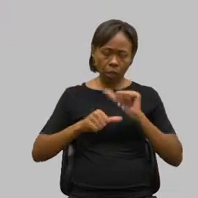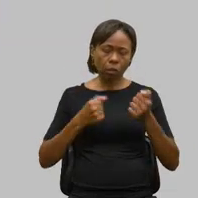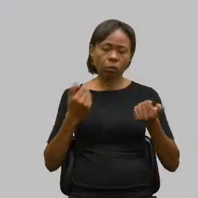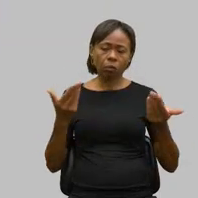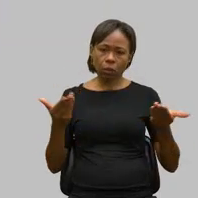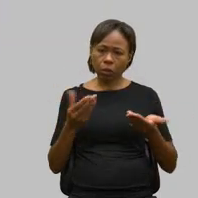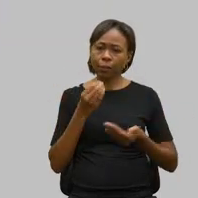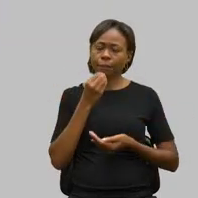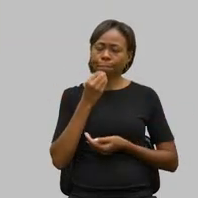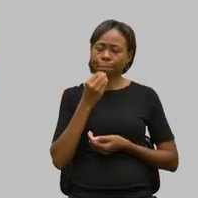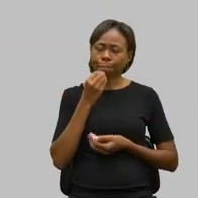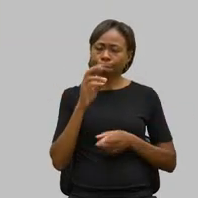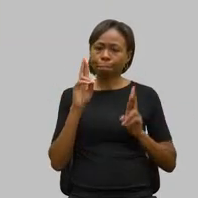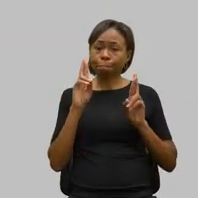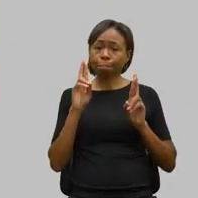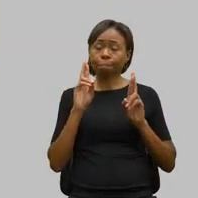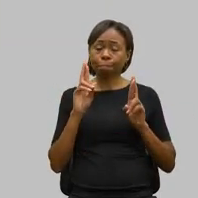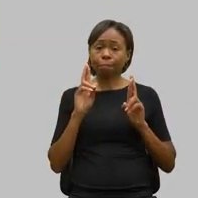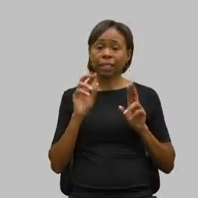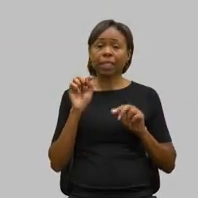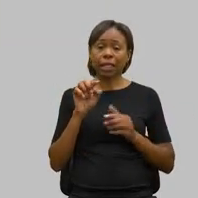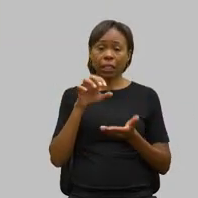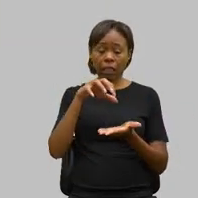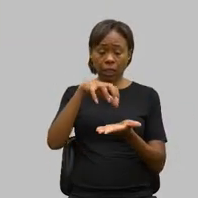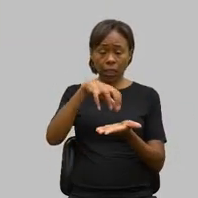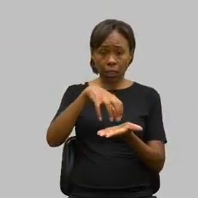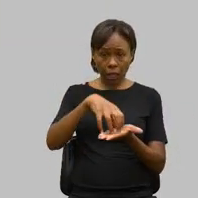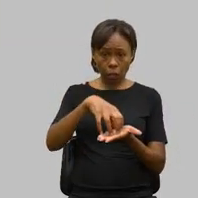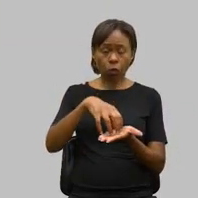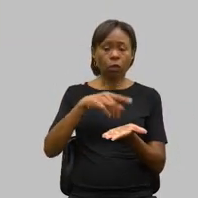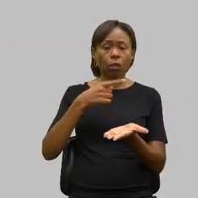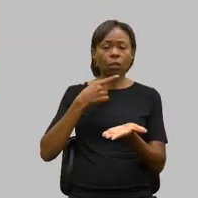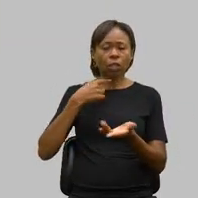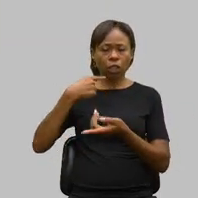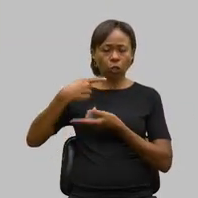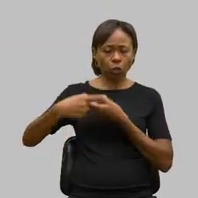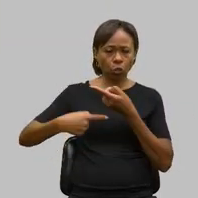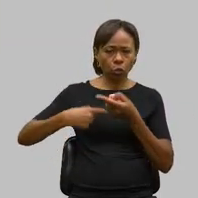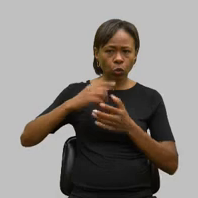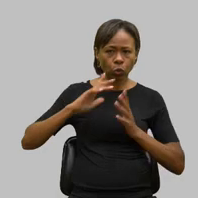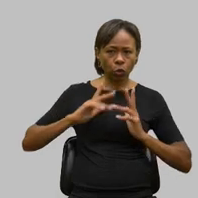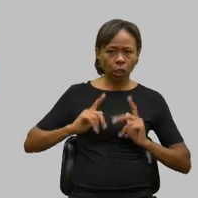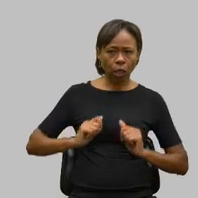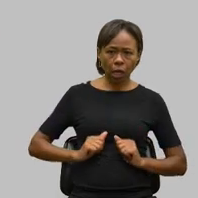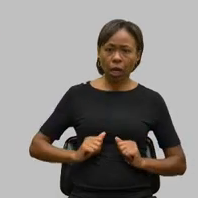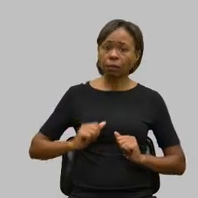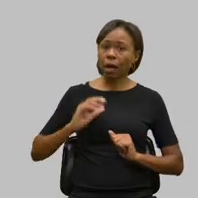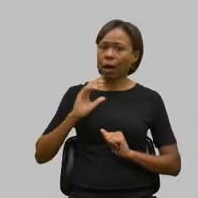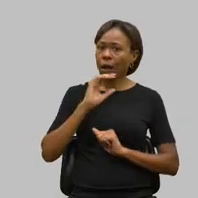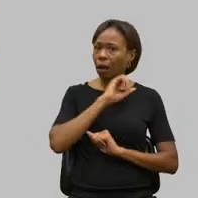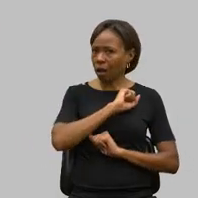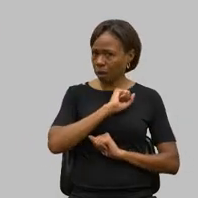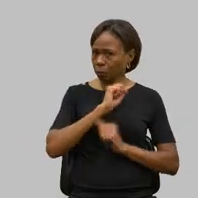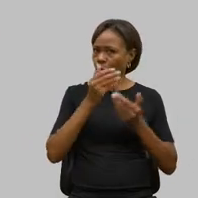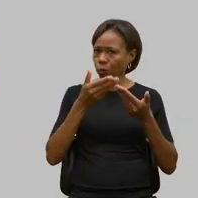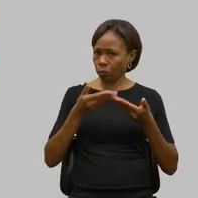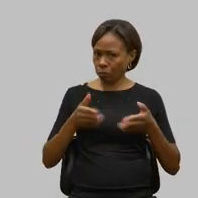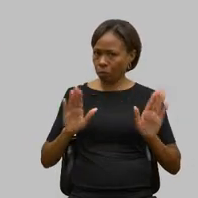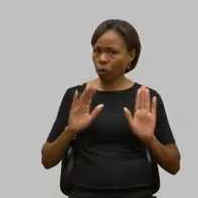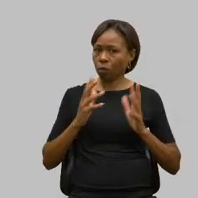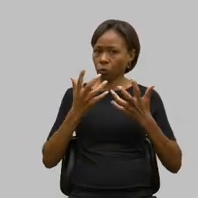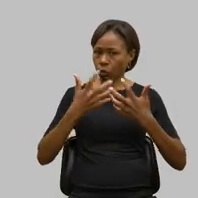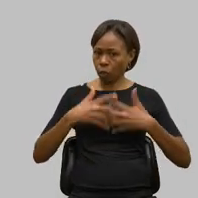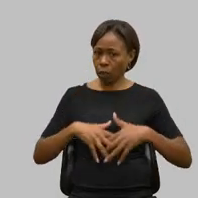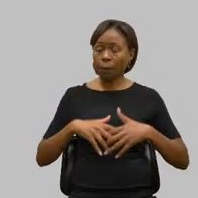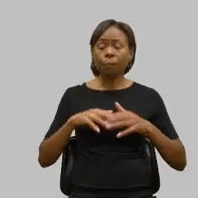expectativa é muito grande para que esse centro se inicie as suas atividades o quanto mais breve. E, por fim, eu quero